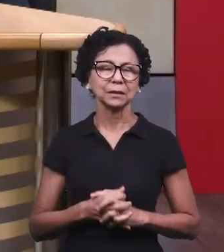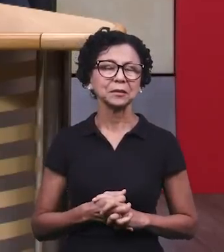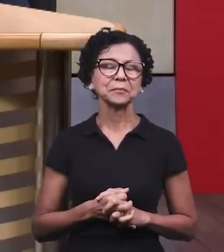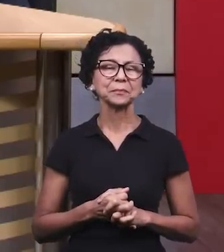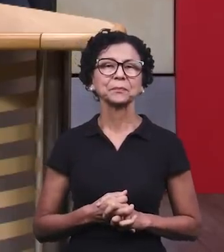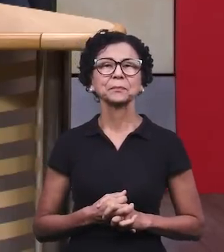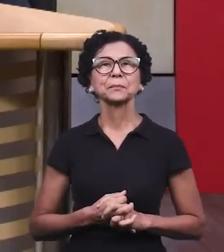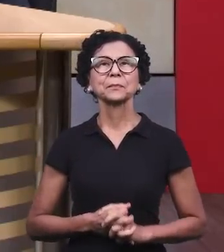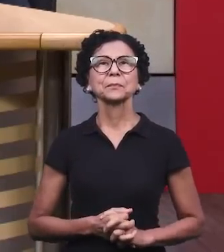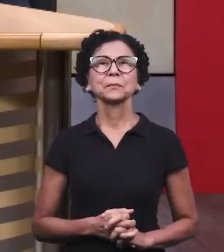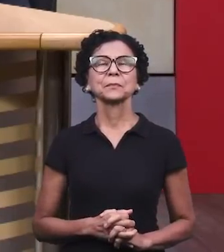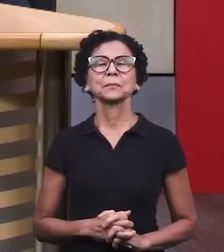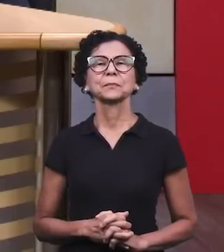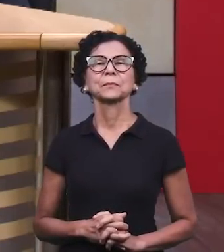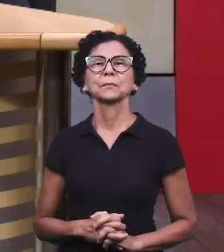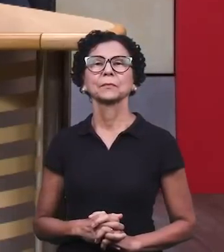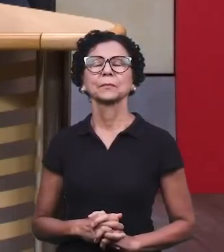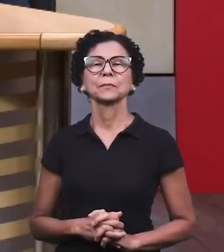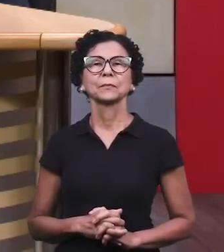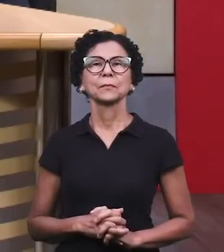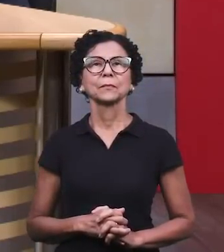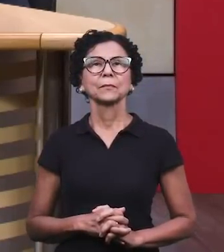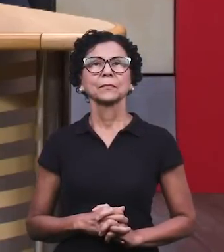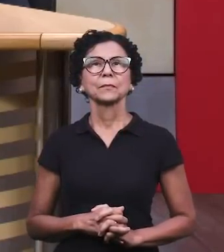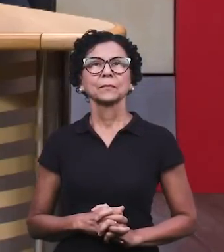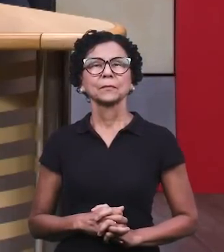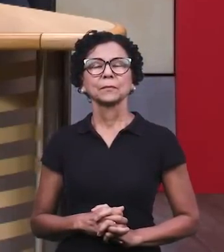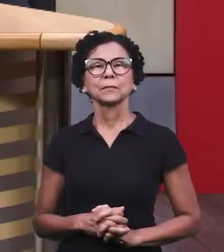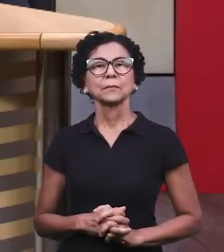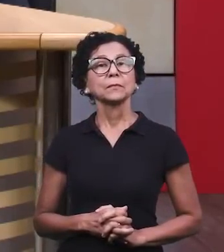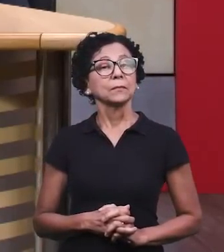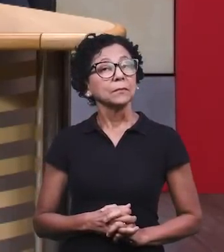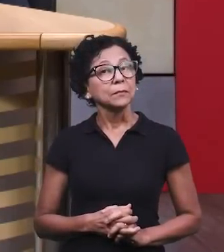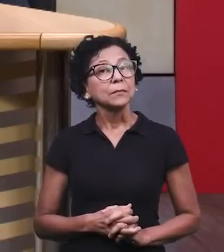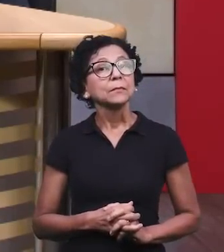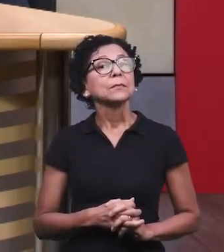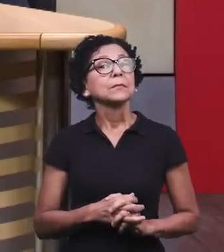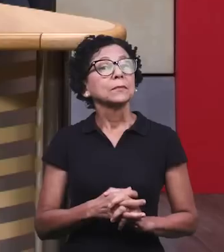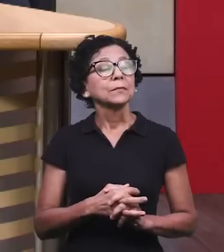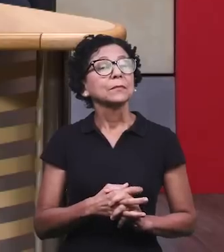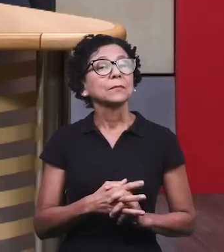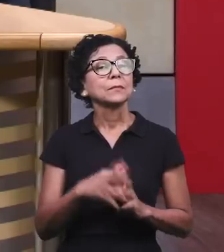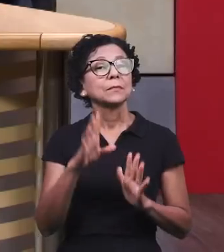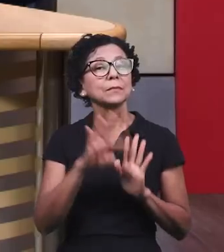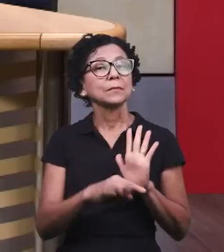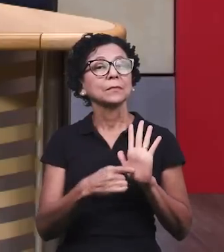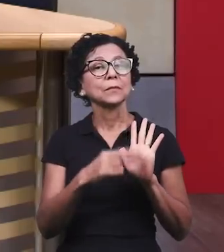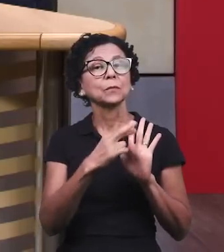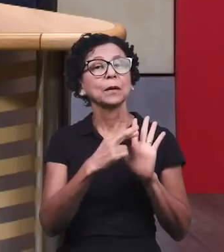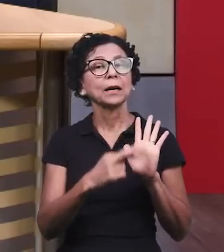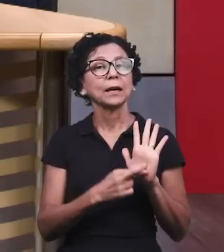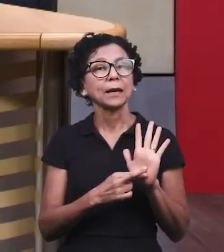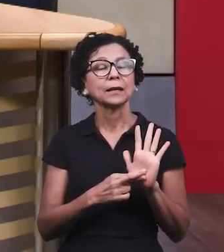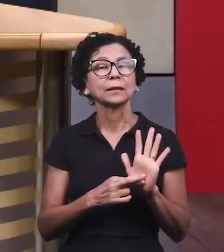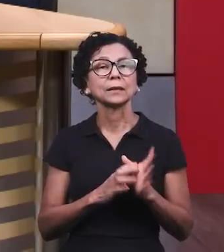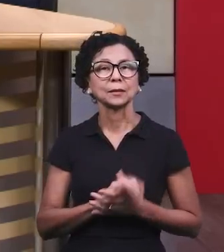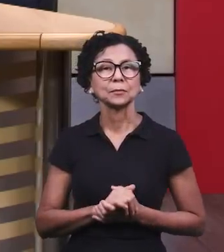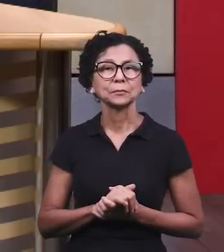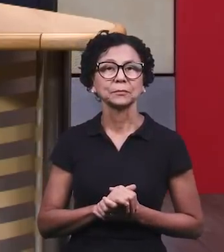Uma regra saudável. Então, ela, como letra, ela cria uma regra. Então, ela mostra onde você